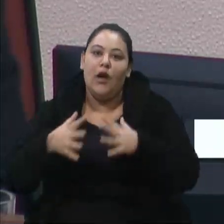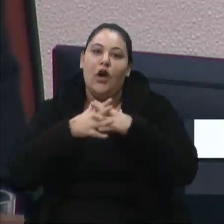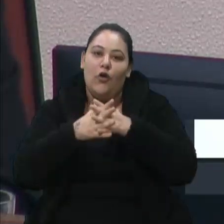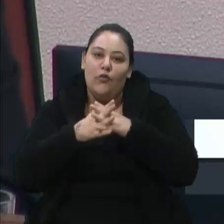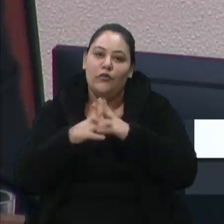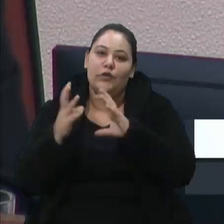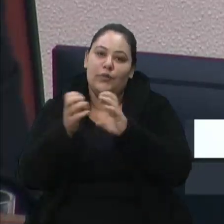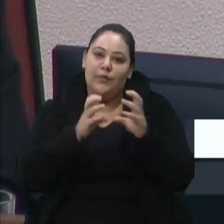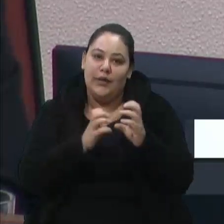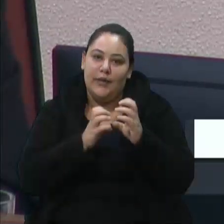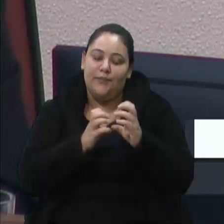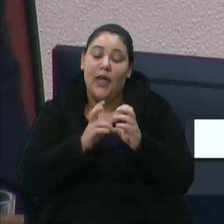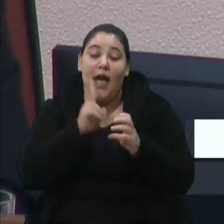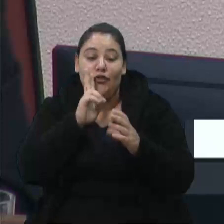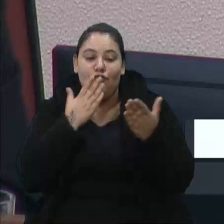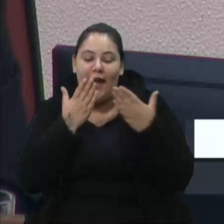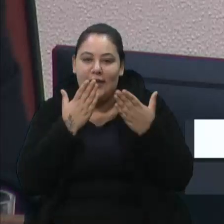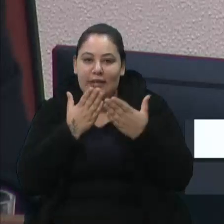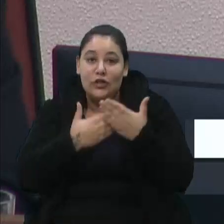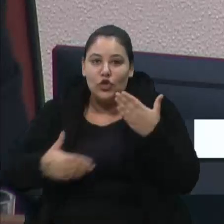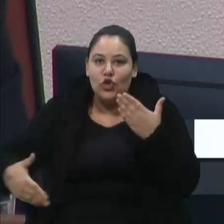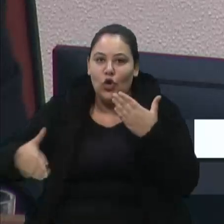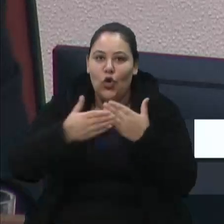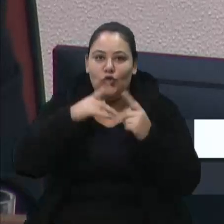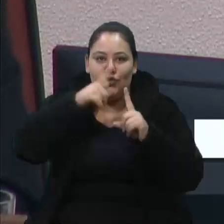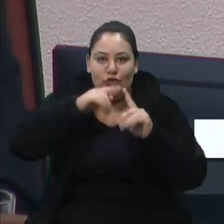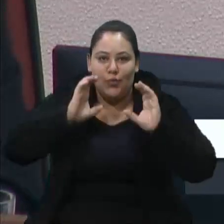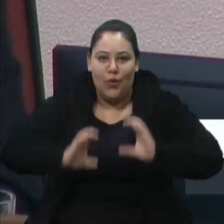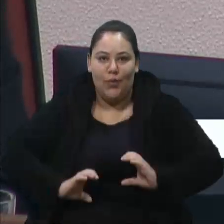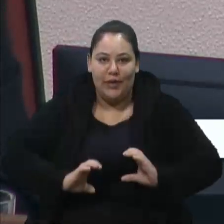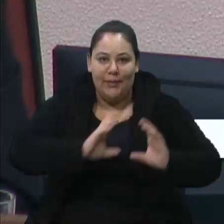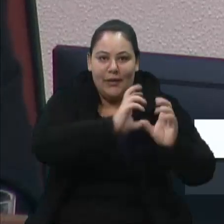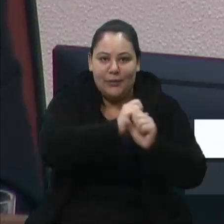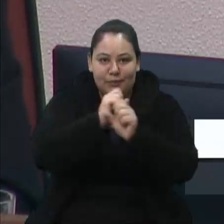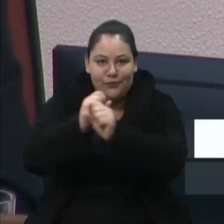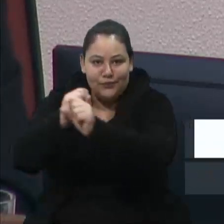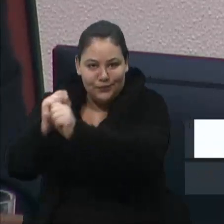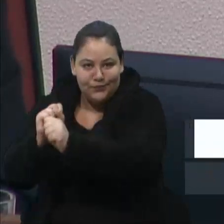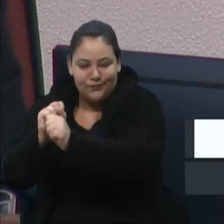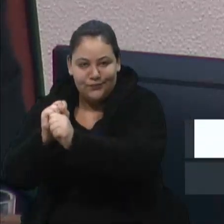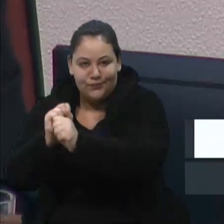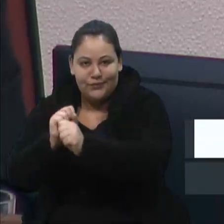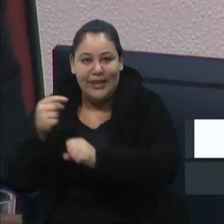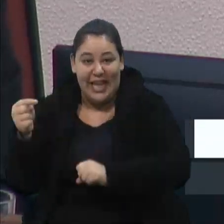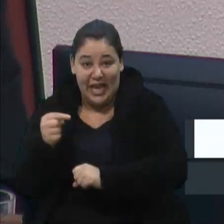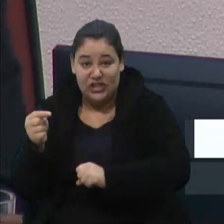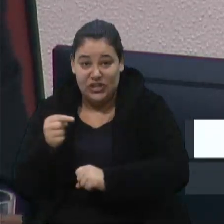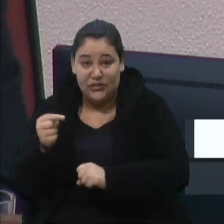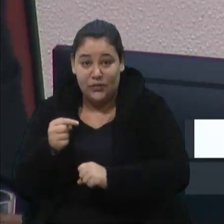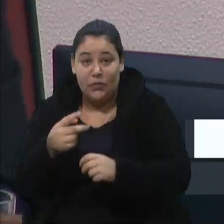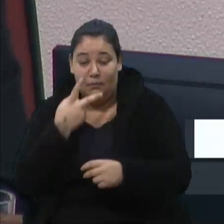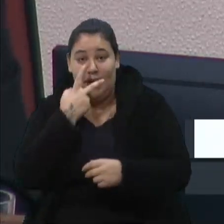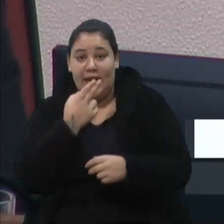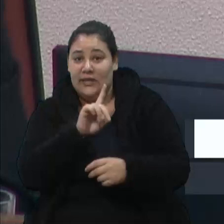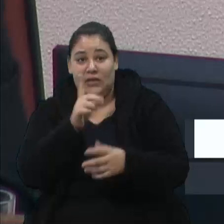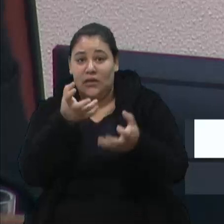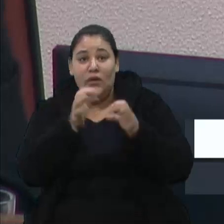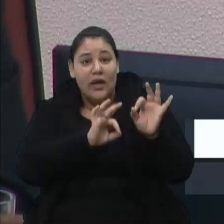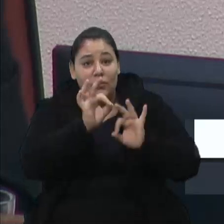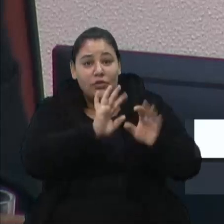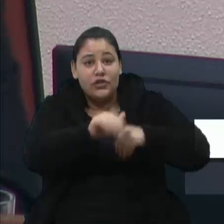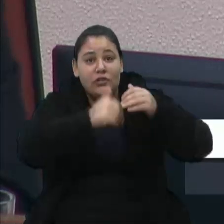desses comportamentos demonstra que querem que esse projeto não ande. E, no meu ponto de vista, ele deu